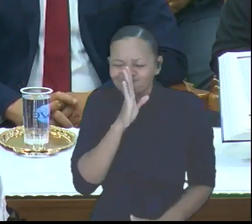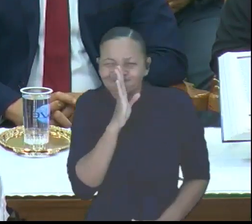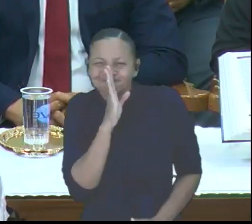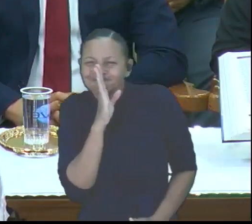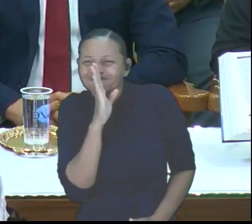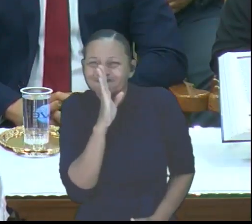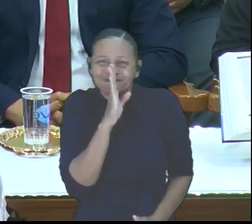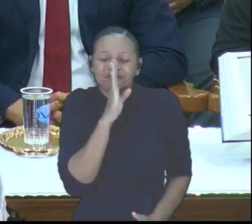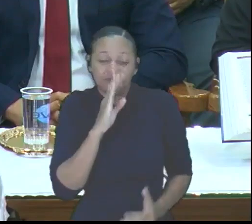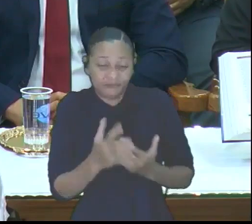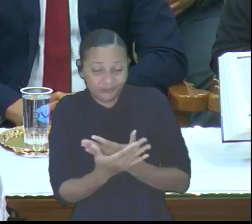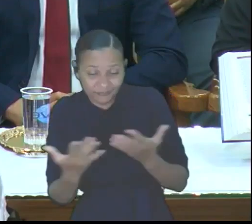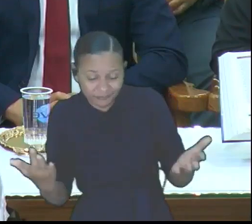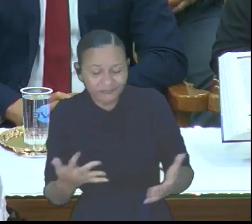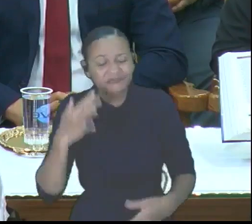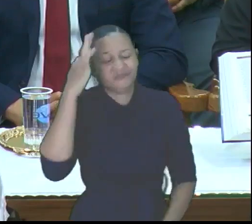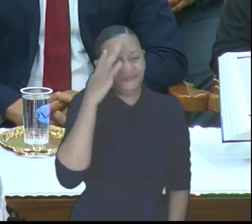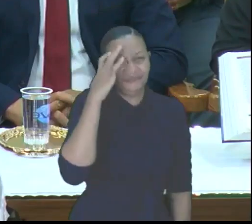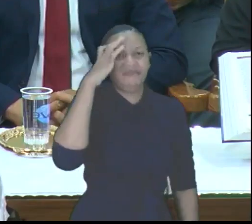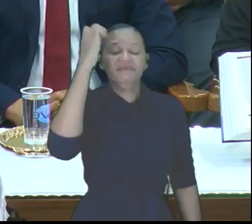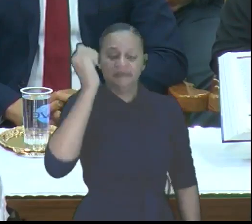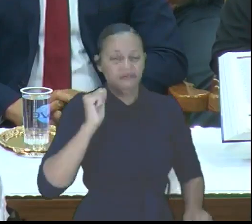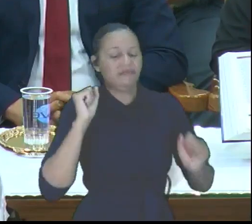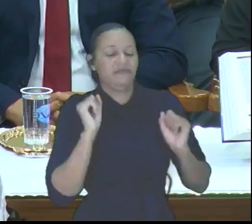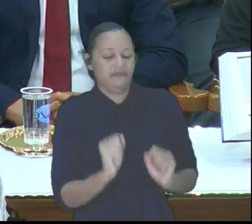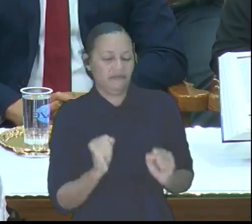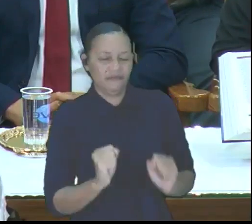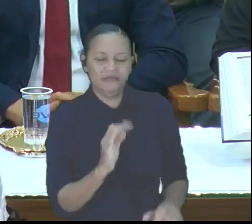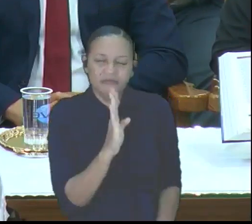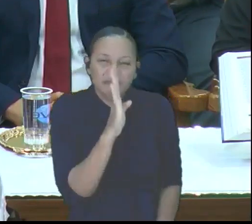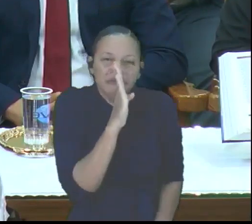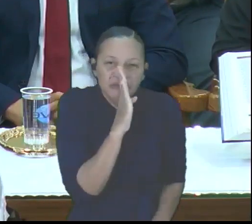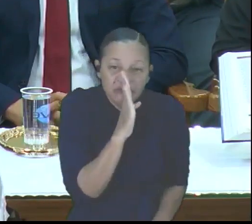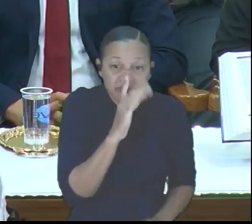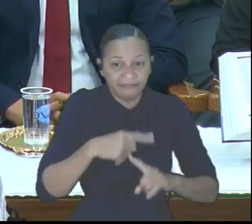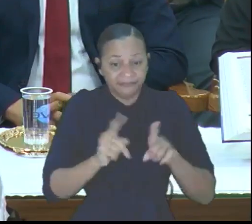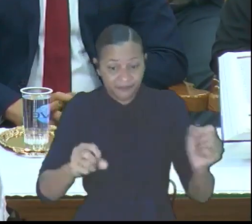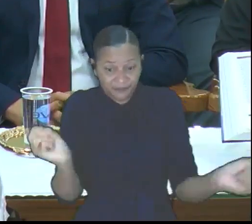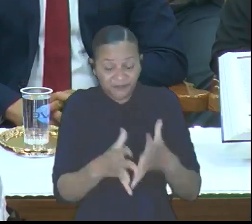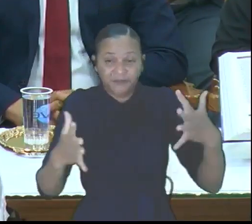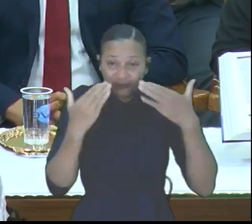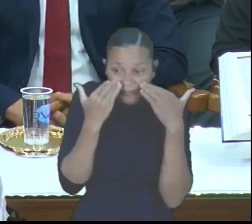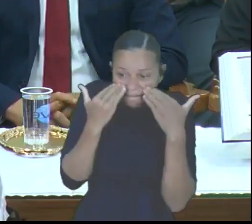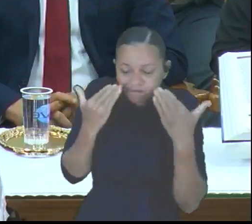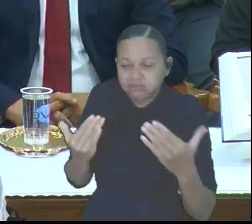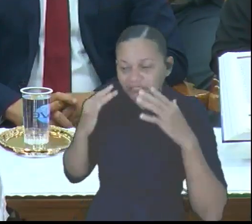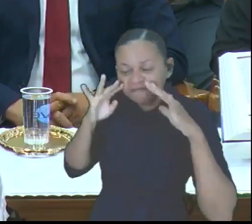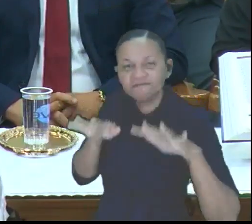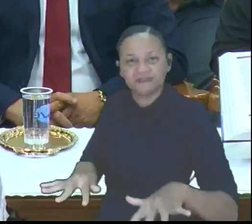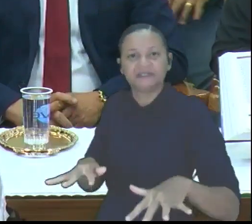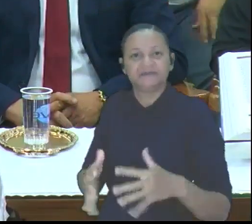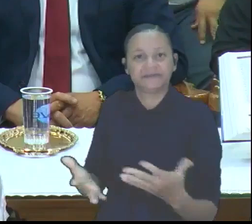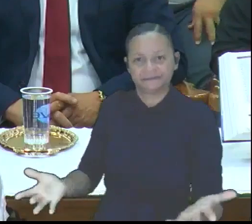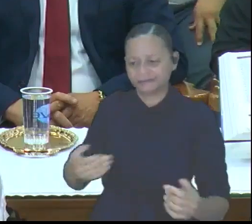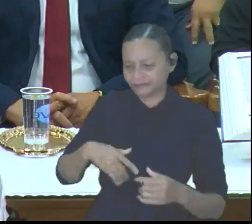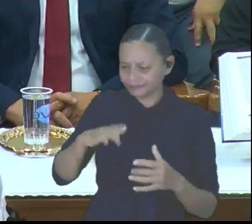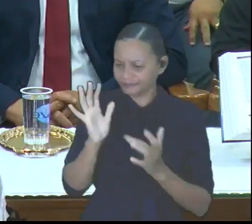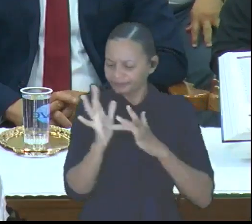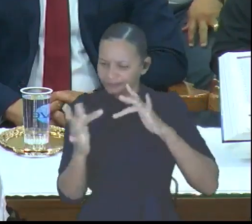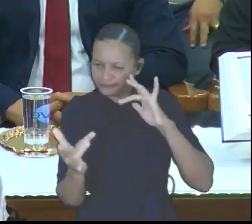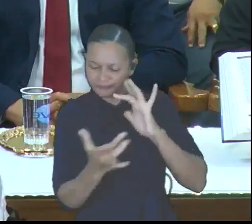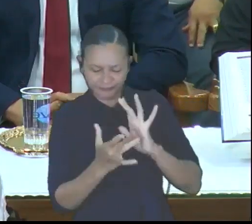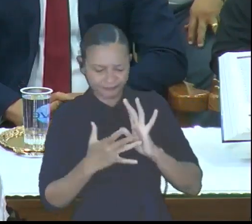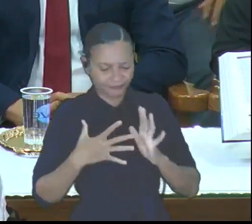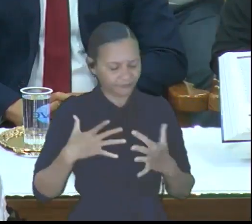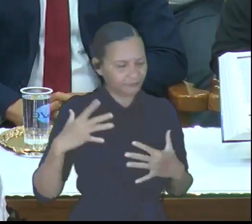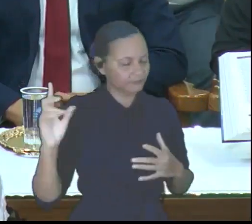silenciosamente, porque a nossa fé pode até ser silenciosa, mas o milagre tem que ser público. Ela toca, é curada e Jesus percebe na